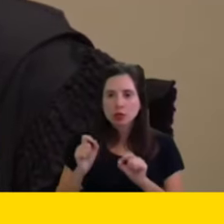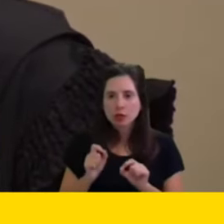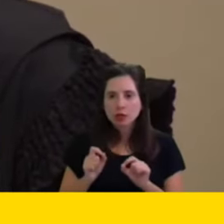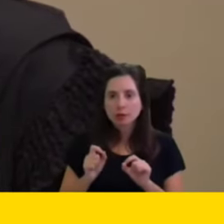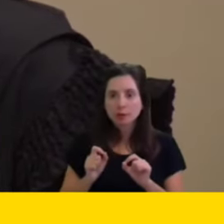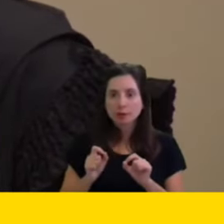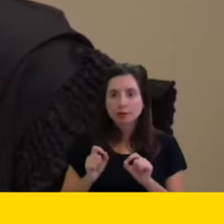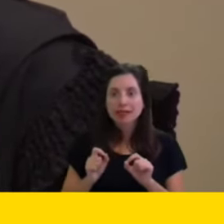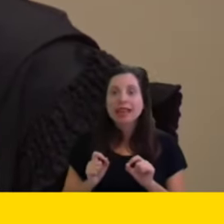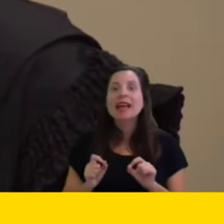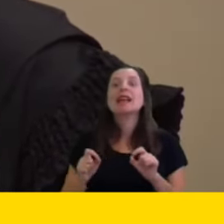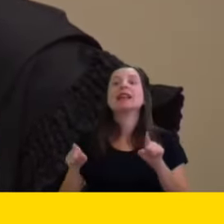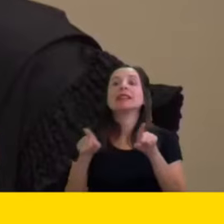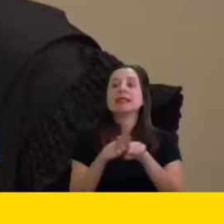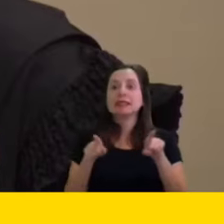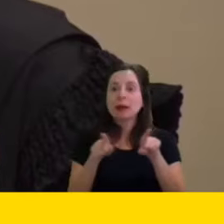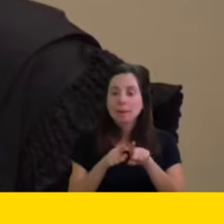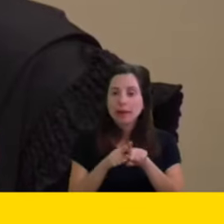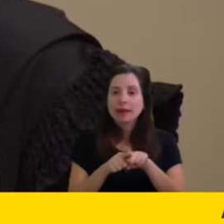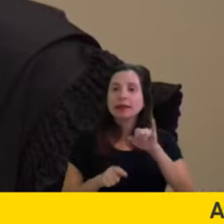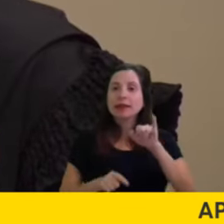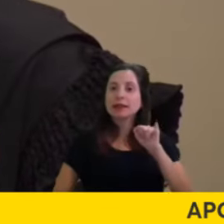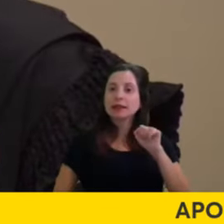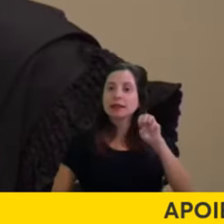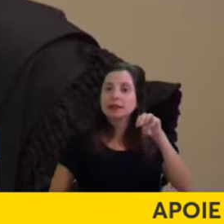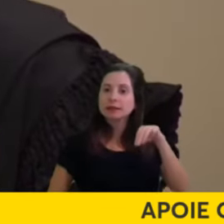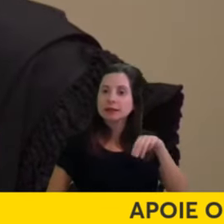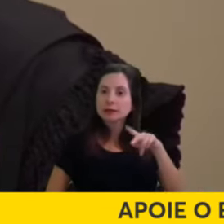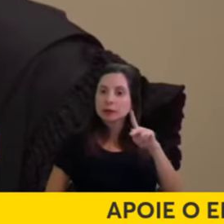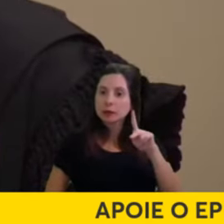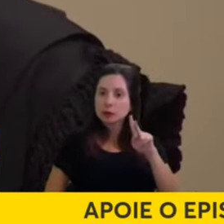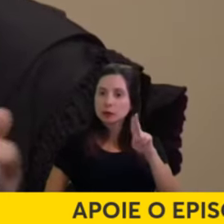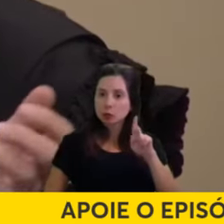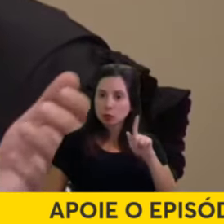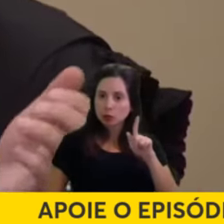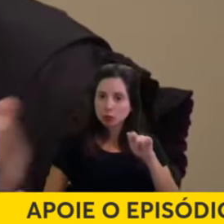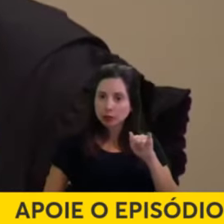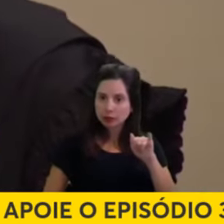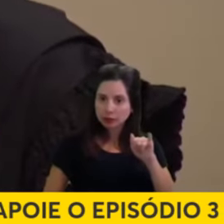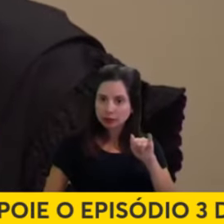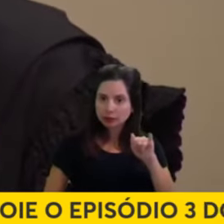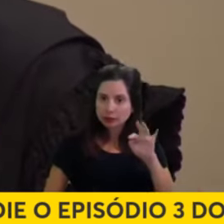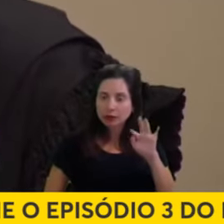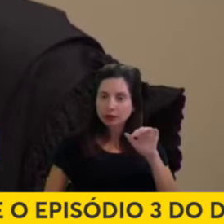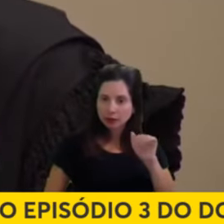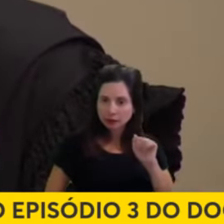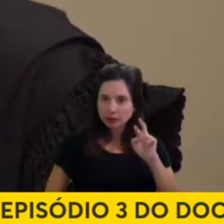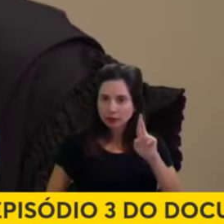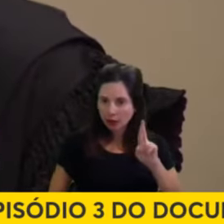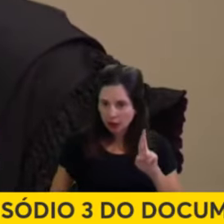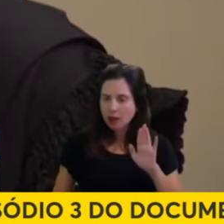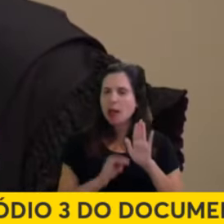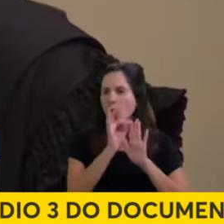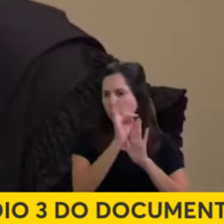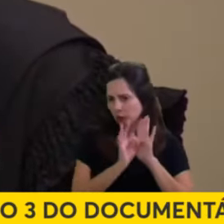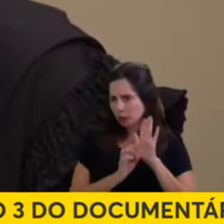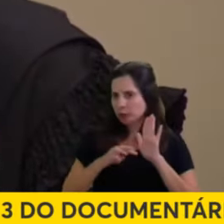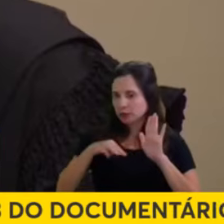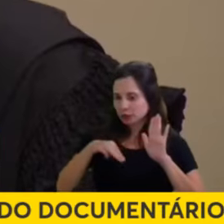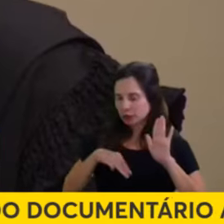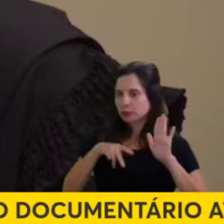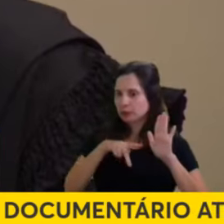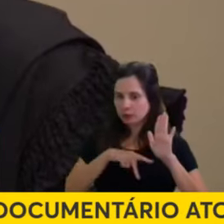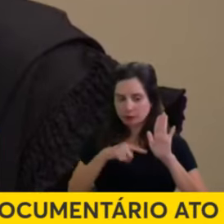nem mesmo se impugna tal situação sendo assim aqui reproduzo parte do texto do do Ministério Público que fala que essa